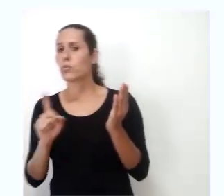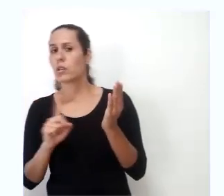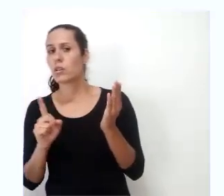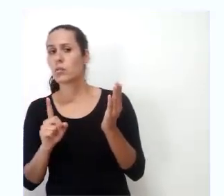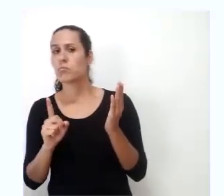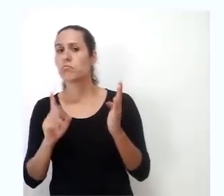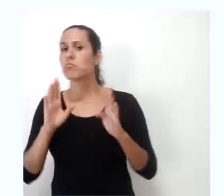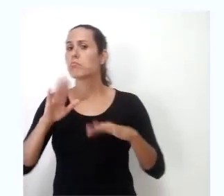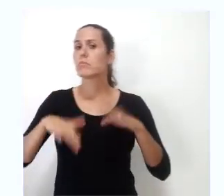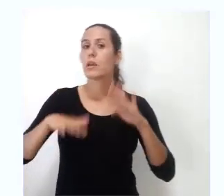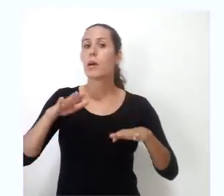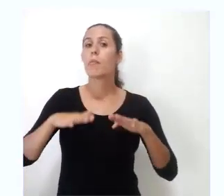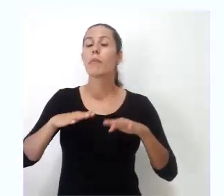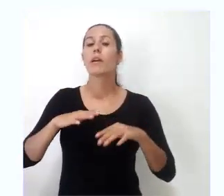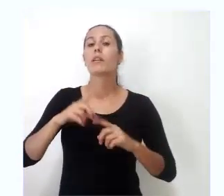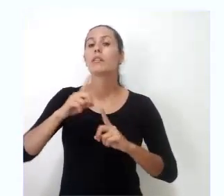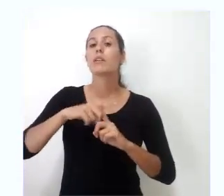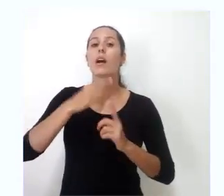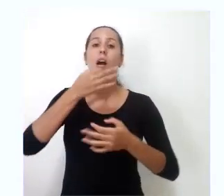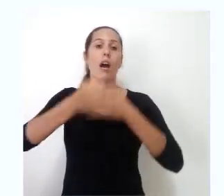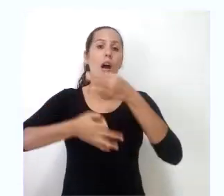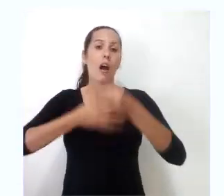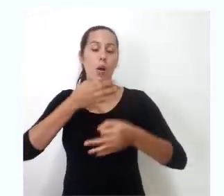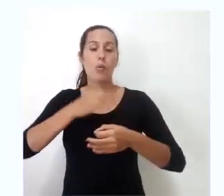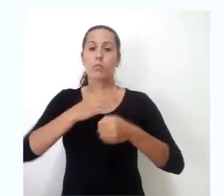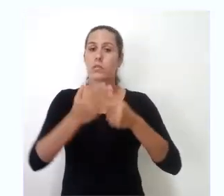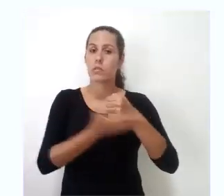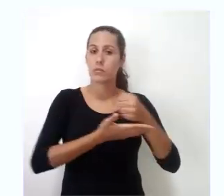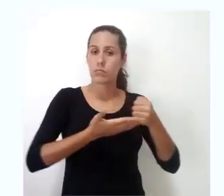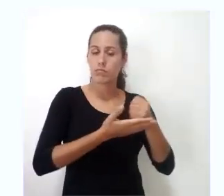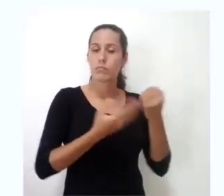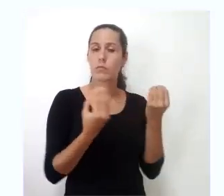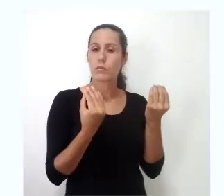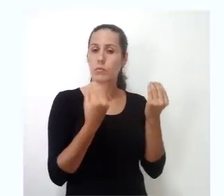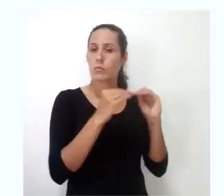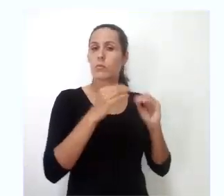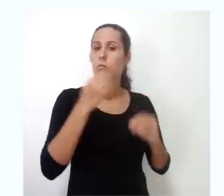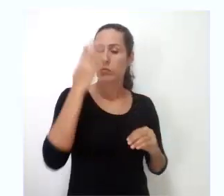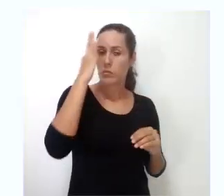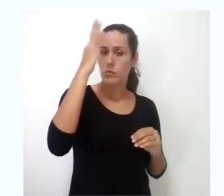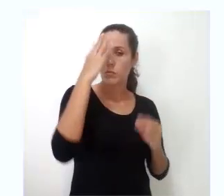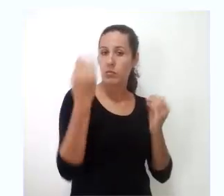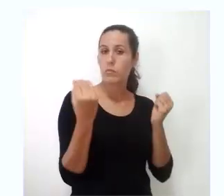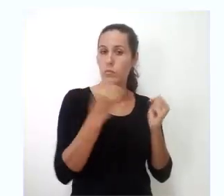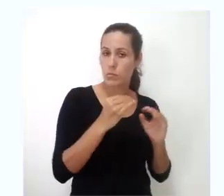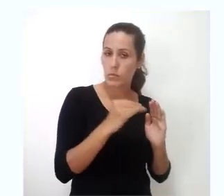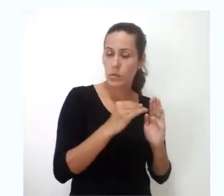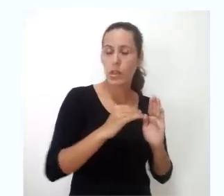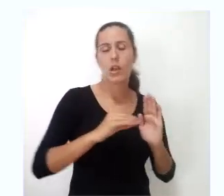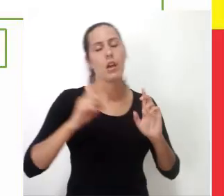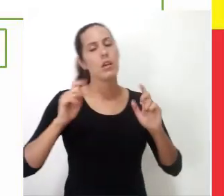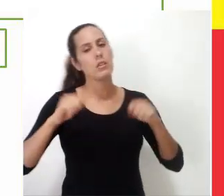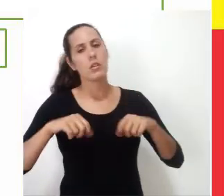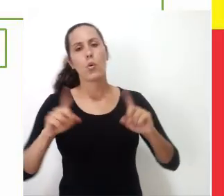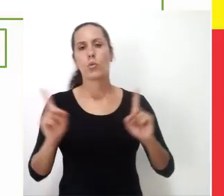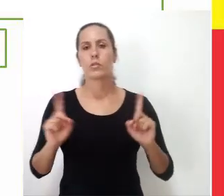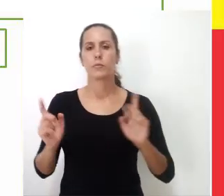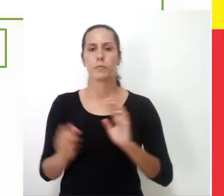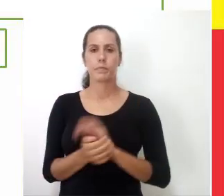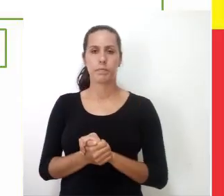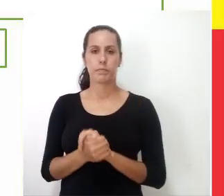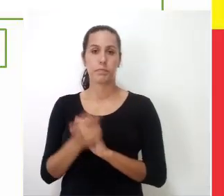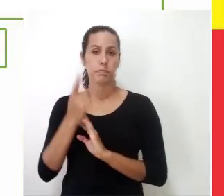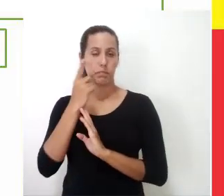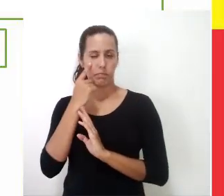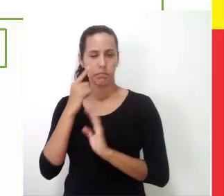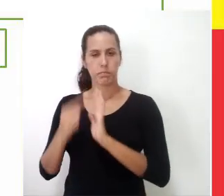sua ideia, dependendo se ela é fundamentada. Então veja só, eu coloquei, como está aí